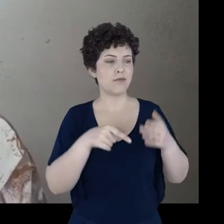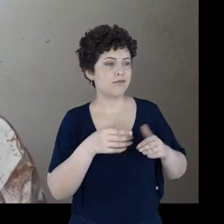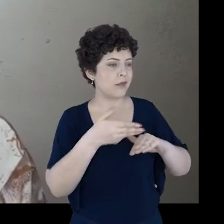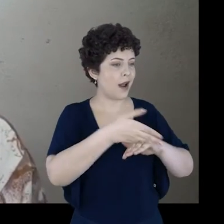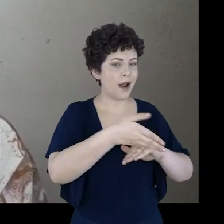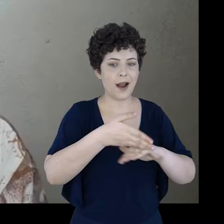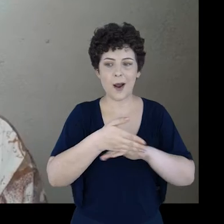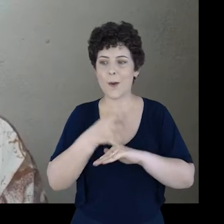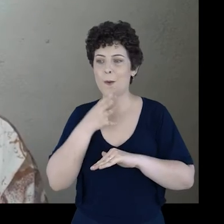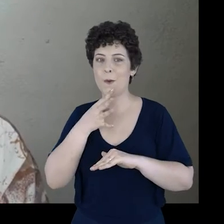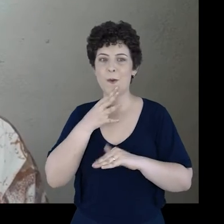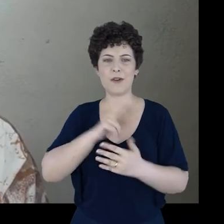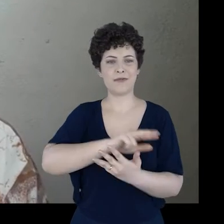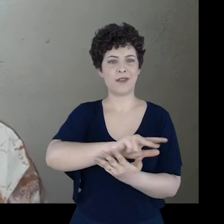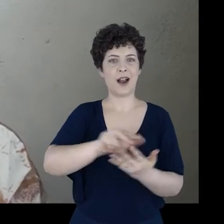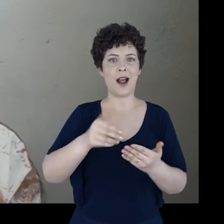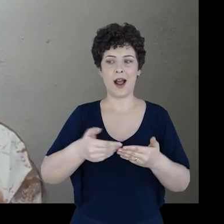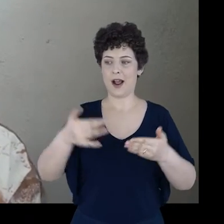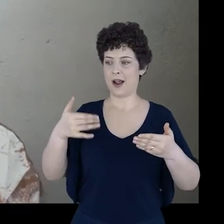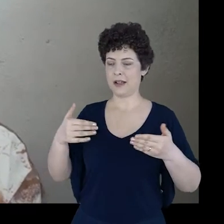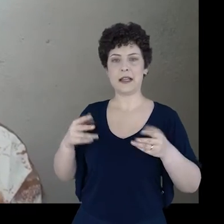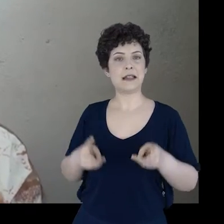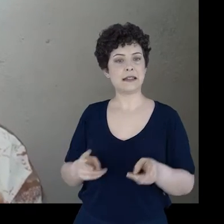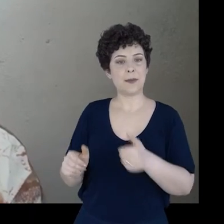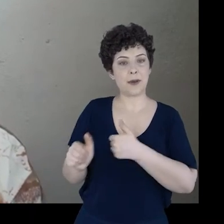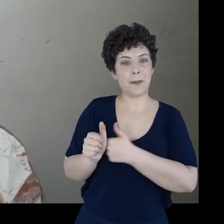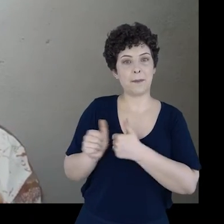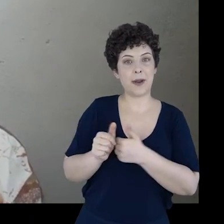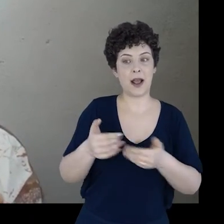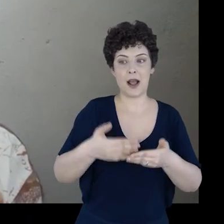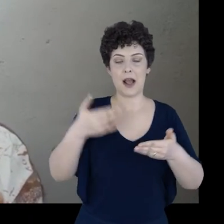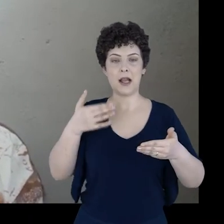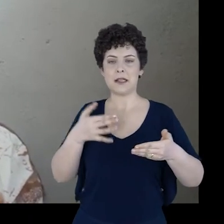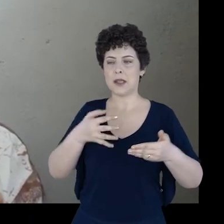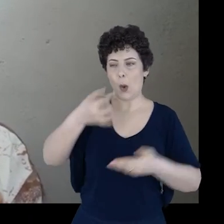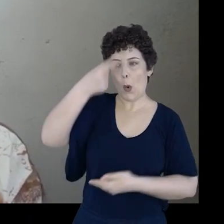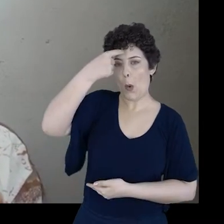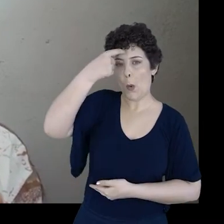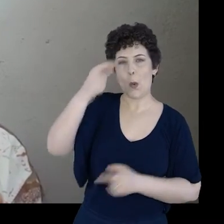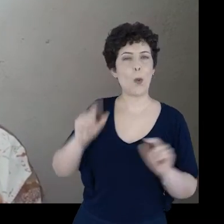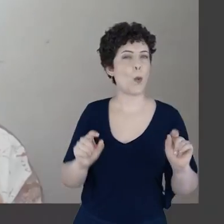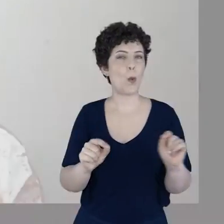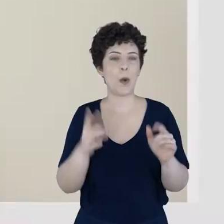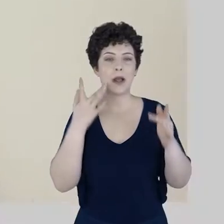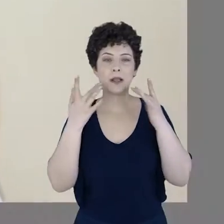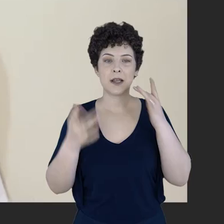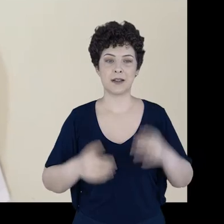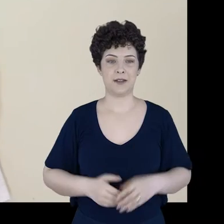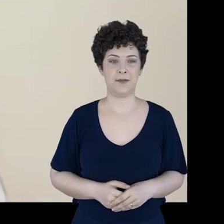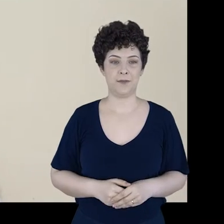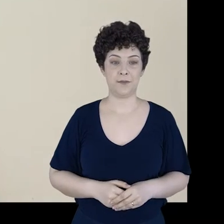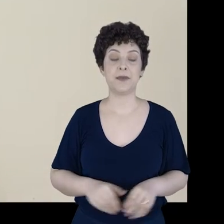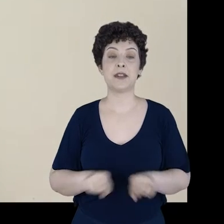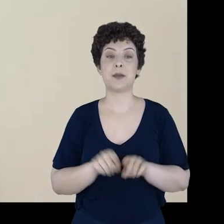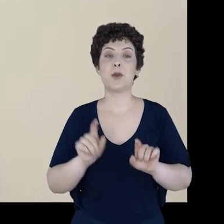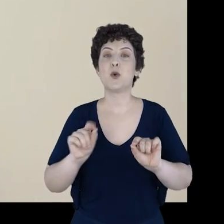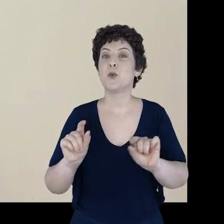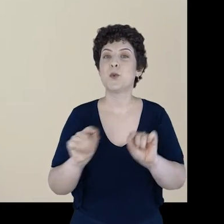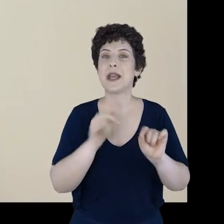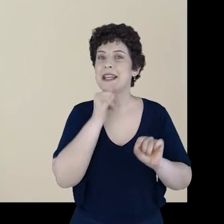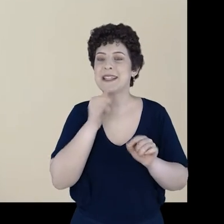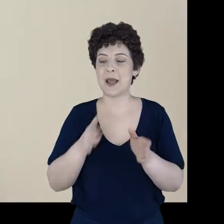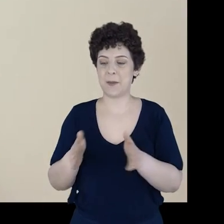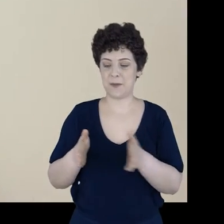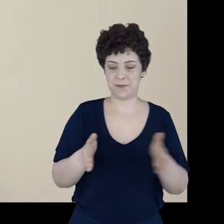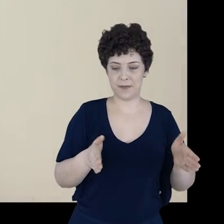eu nunca tinha habitado antes. Estudante. Mas que sempre estiveram perto de mim antes mesmo de eu saber o que era teatro. Eu acho que uma das vezes que mais